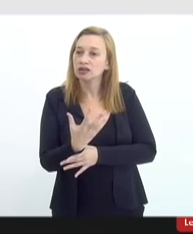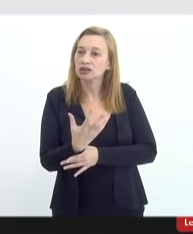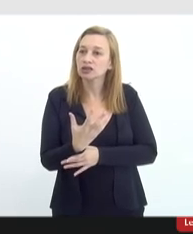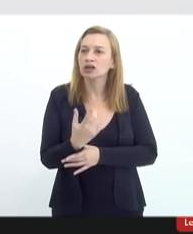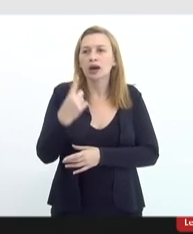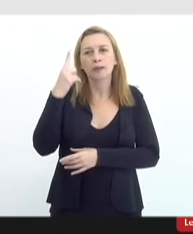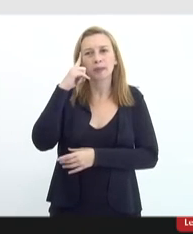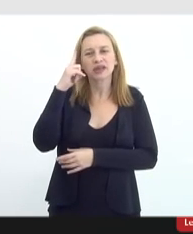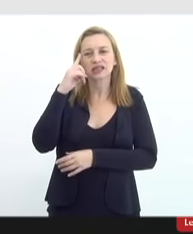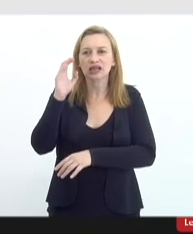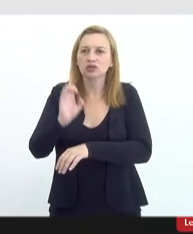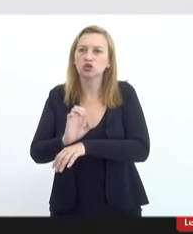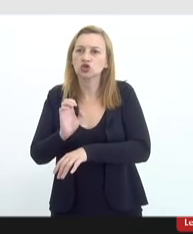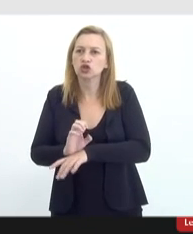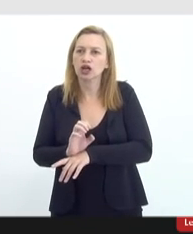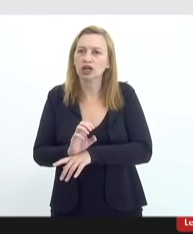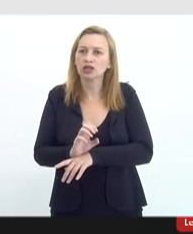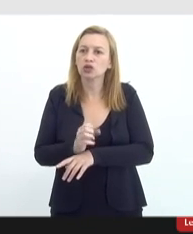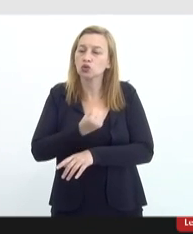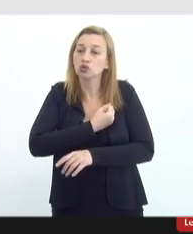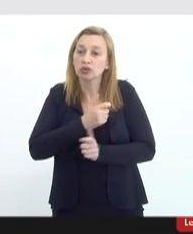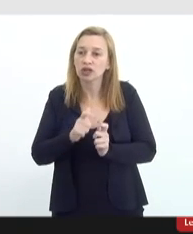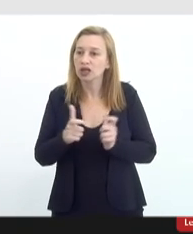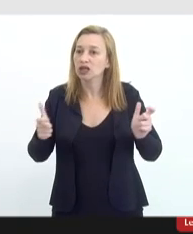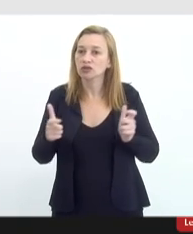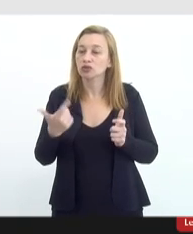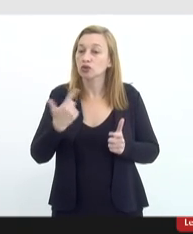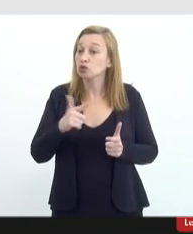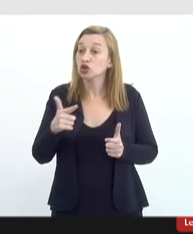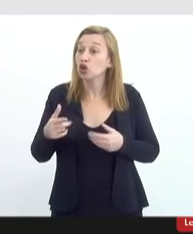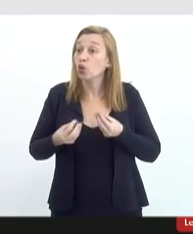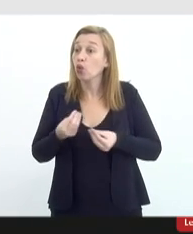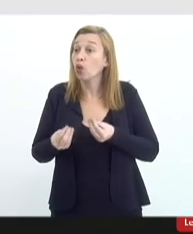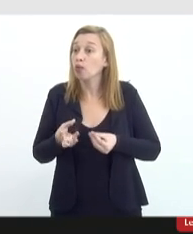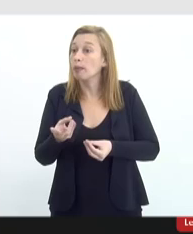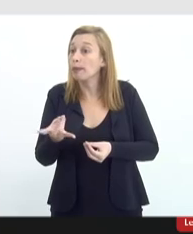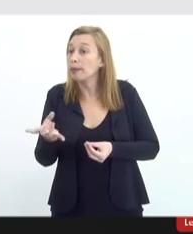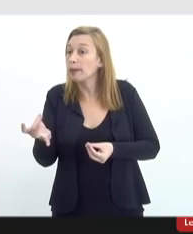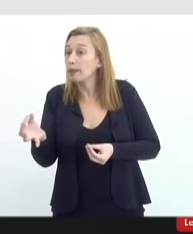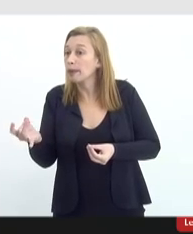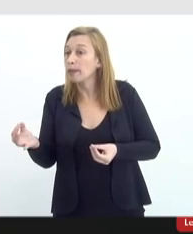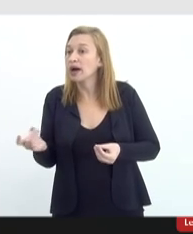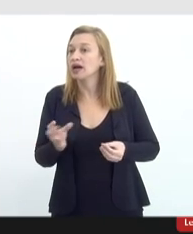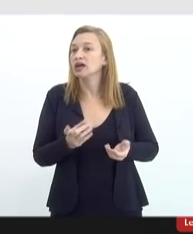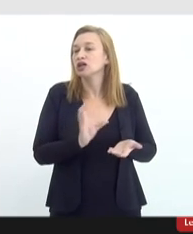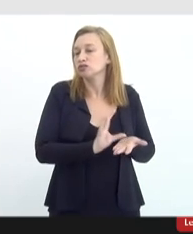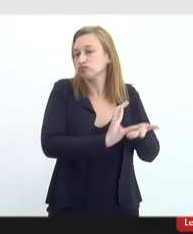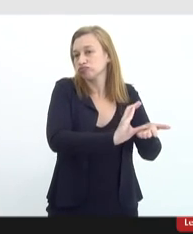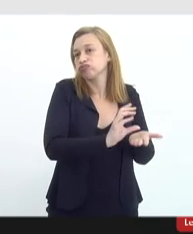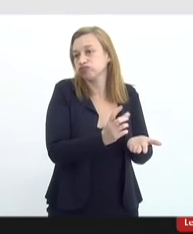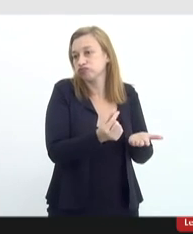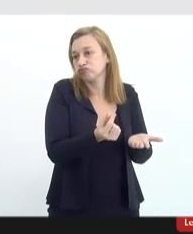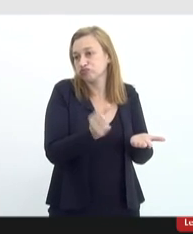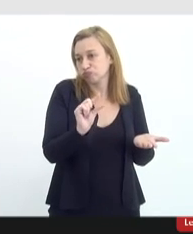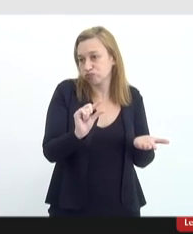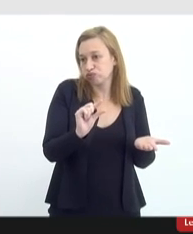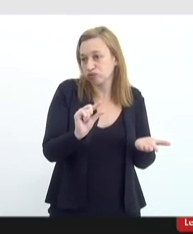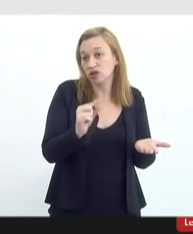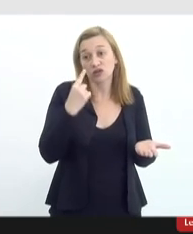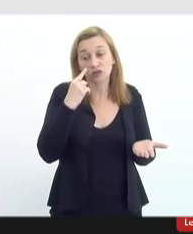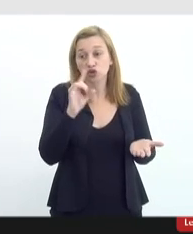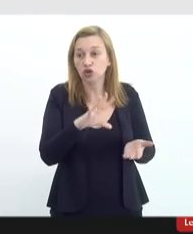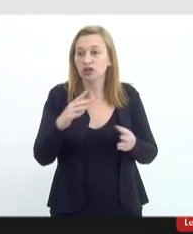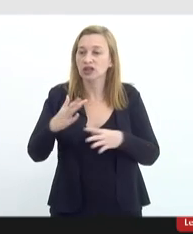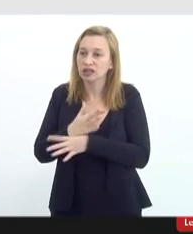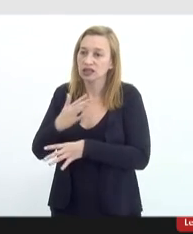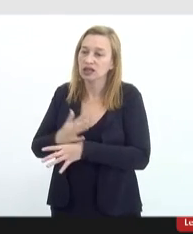de pensar o Estado, mas o número era tão grande, a gente não dava conta no tempo e com a equipe e o recurso que a gente tinha. Então fizemos assim, a cidade do Rio de Janeiro,